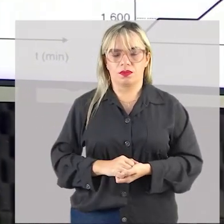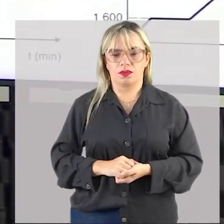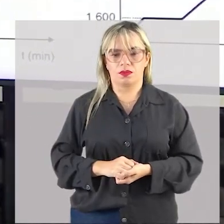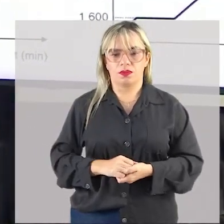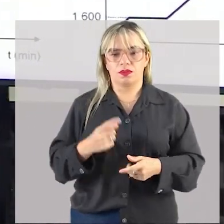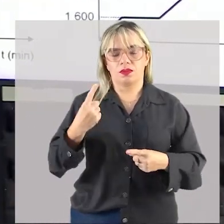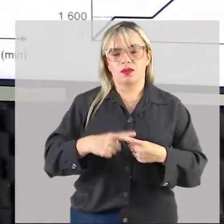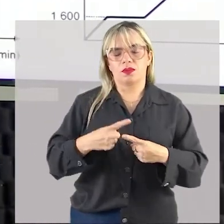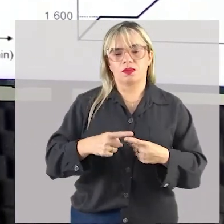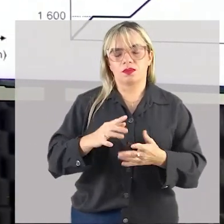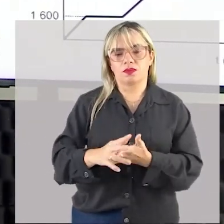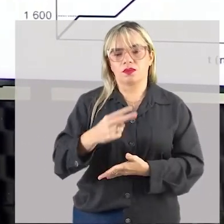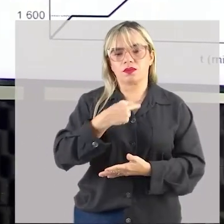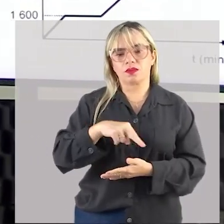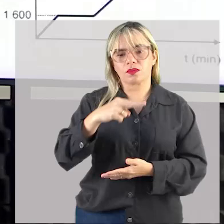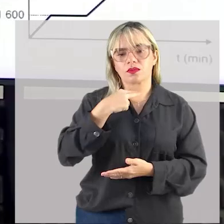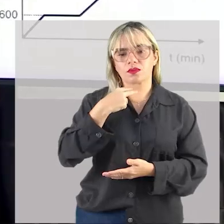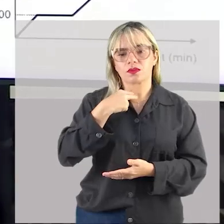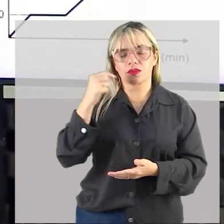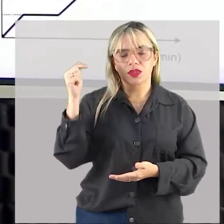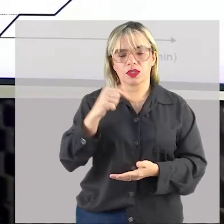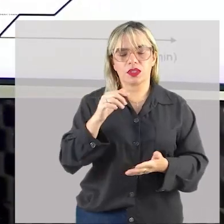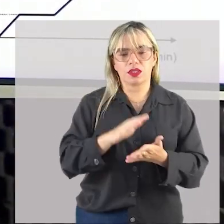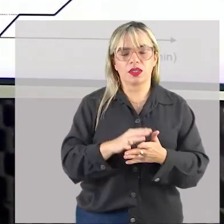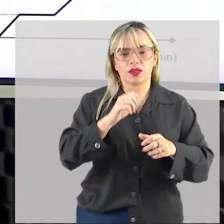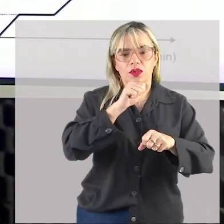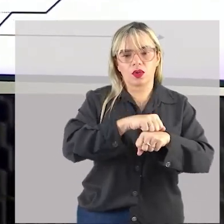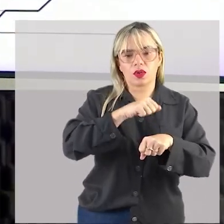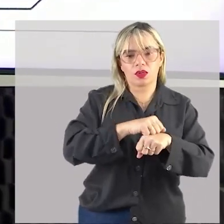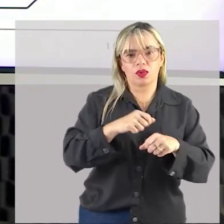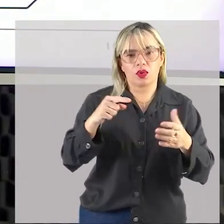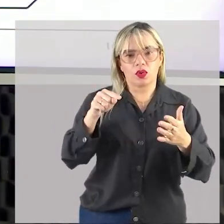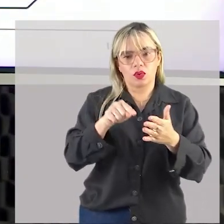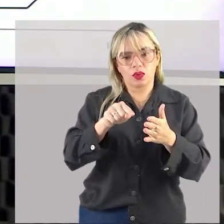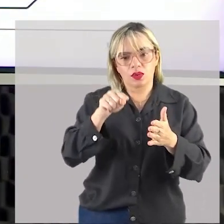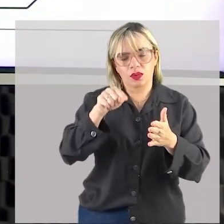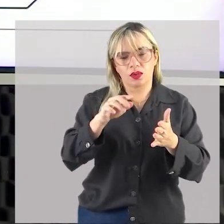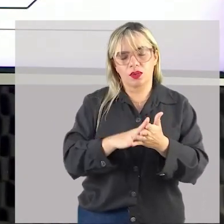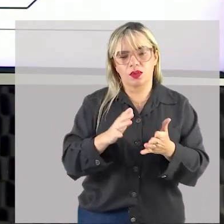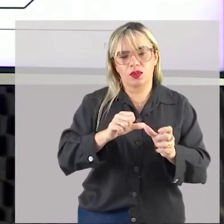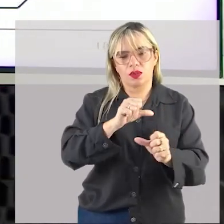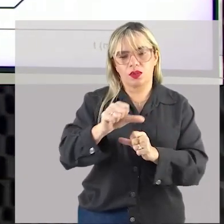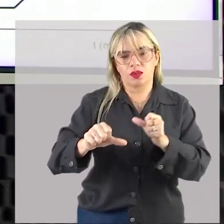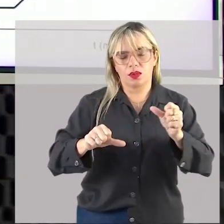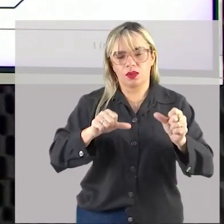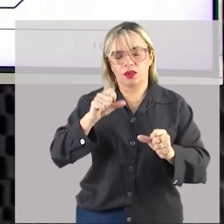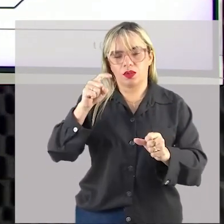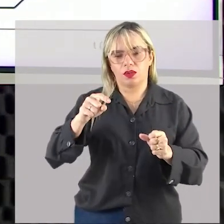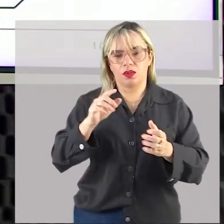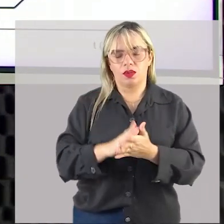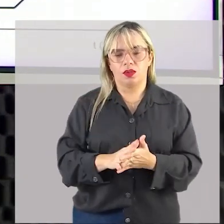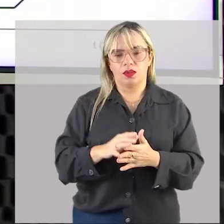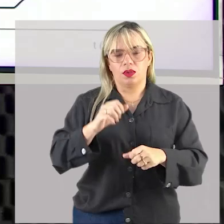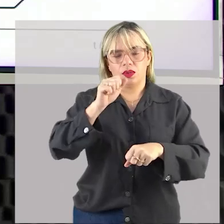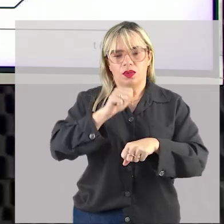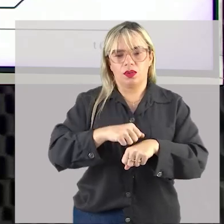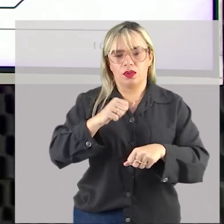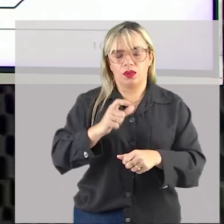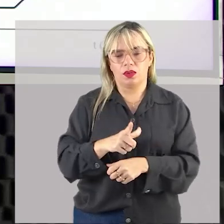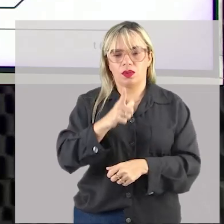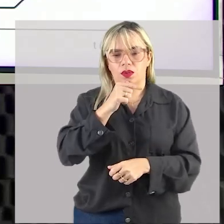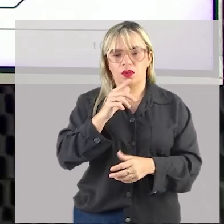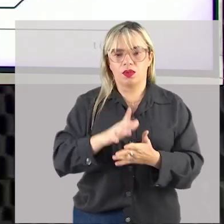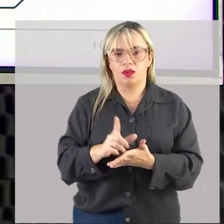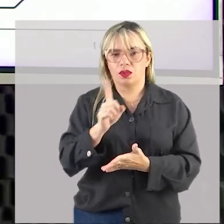Daniel, por que não pode? Porque aqui é sólido. Mas a mudança de estado do sólido para o líquido não está acontecendo num ponto,